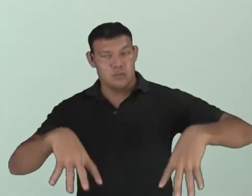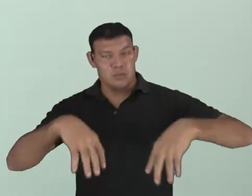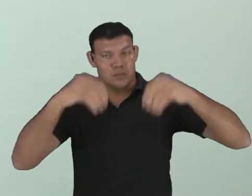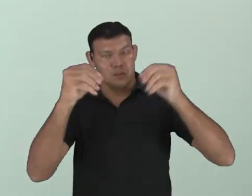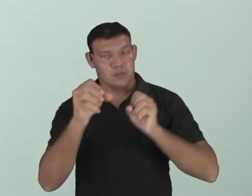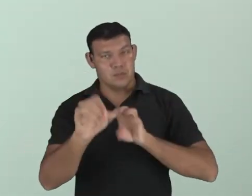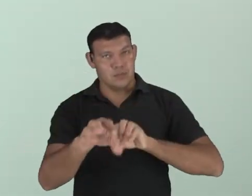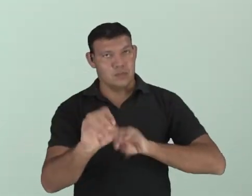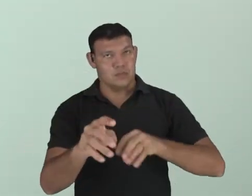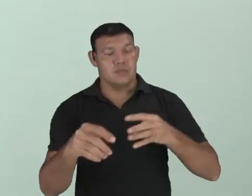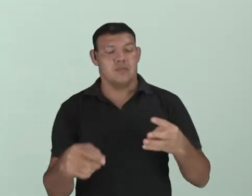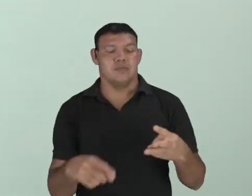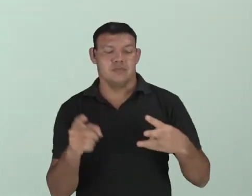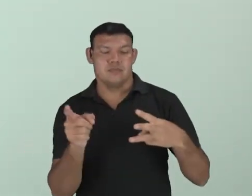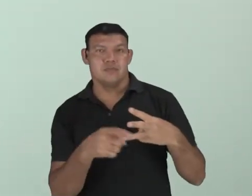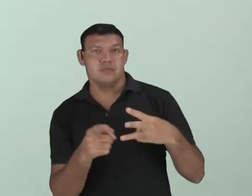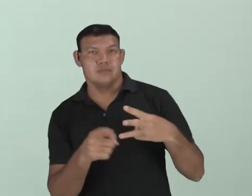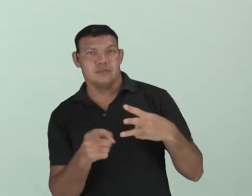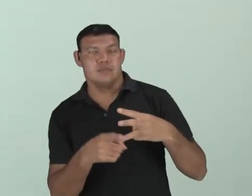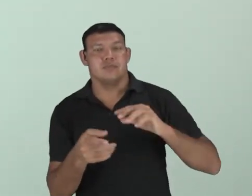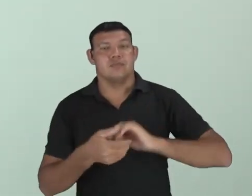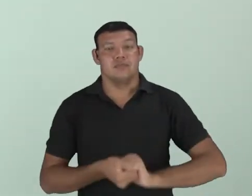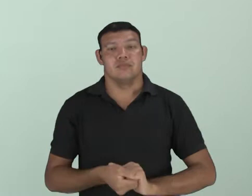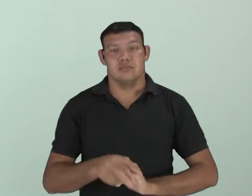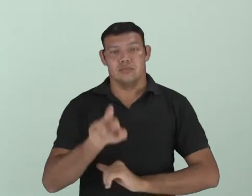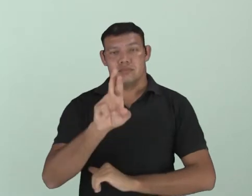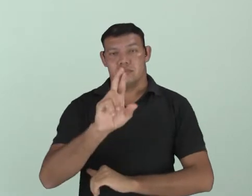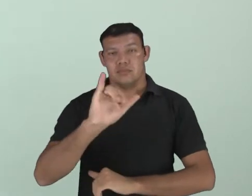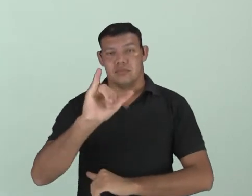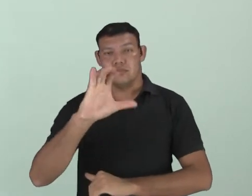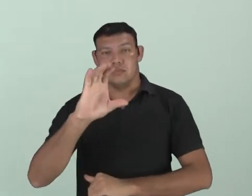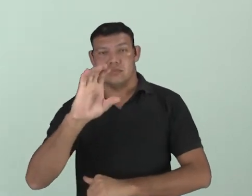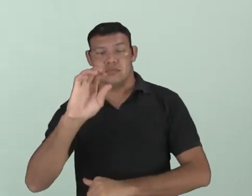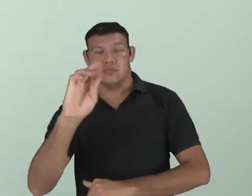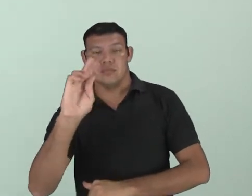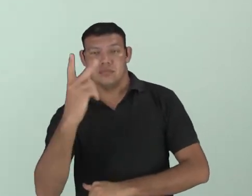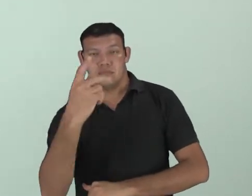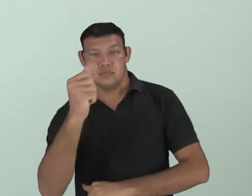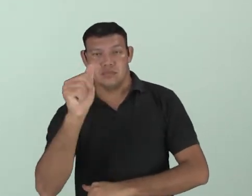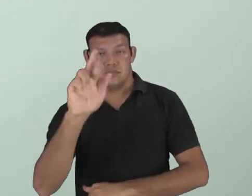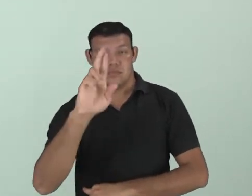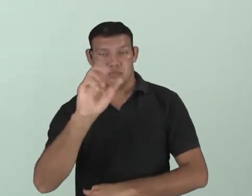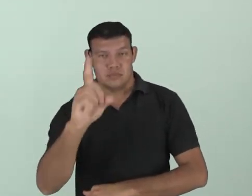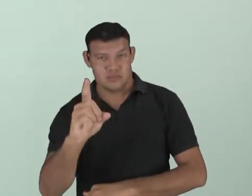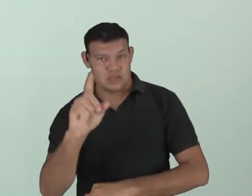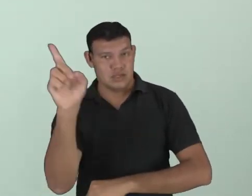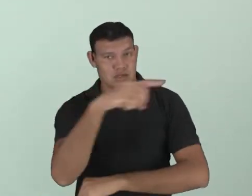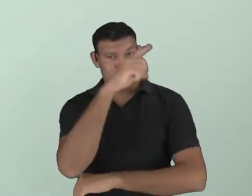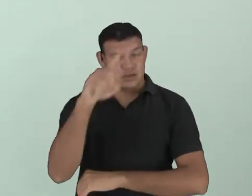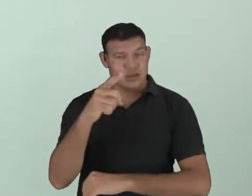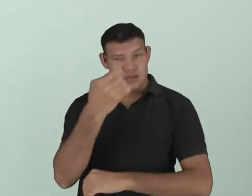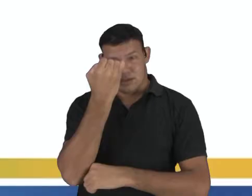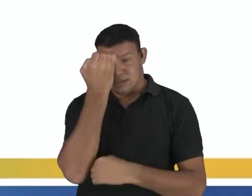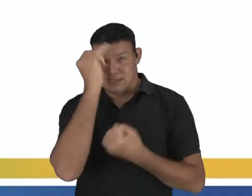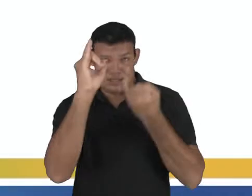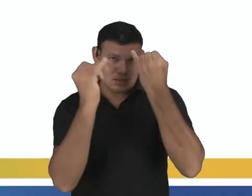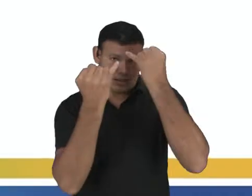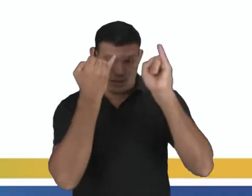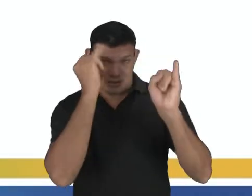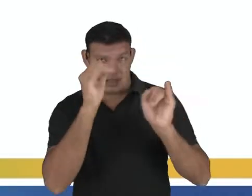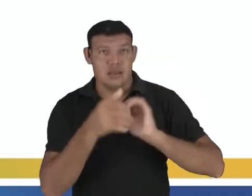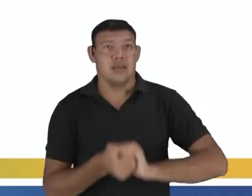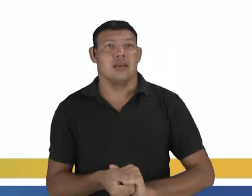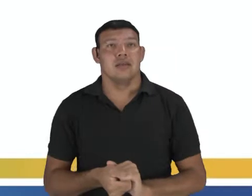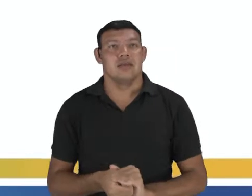e a terceira na perspectiva de Richard Feynman. Todas elas tentam eliminar essas primeiras ideias que estão aqui na tela, que